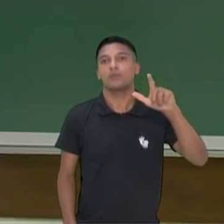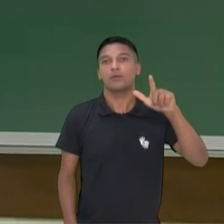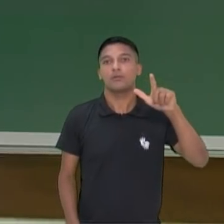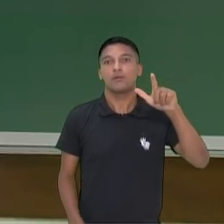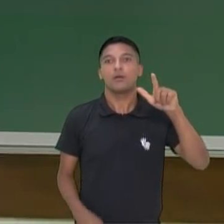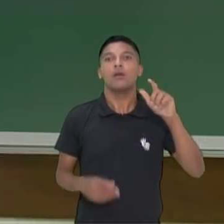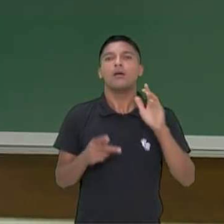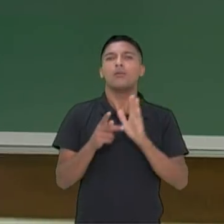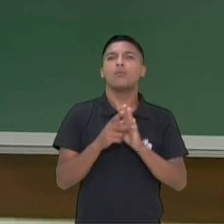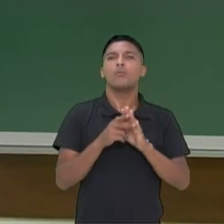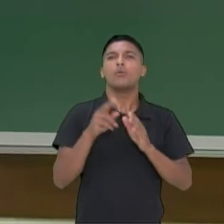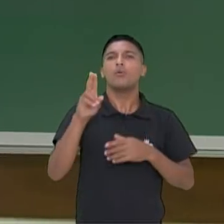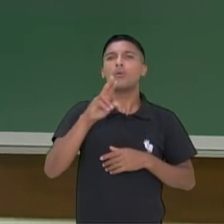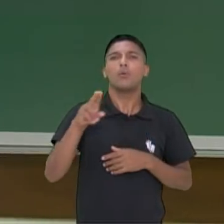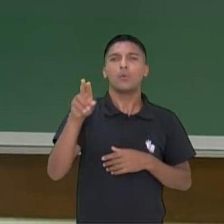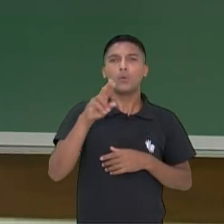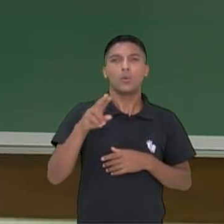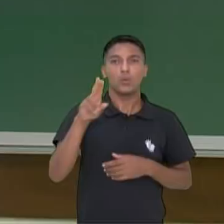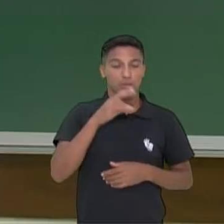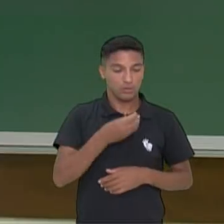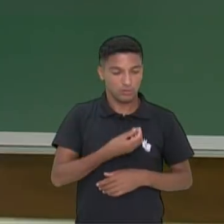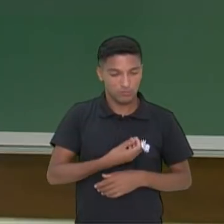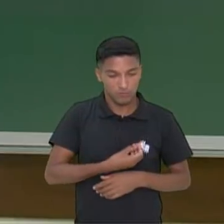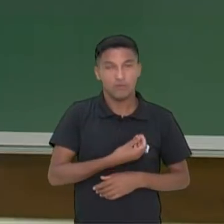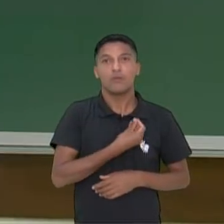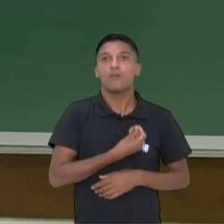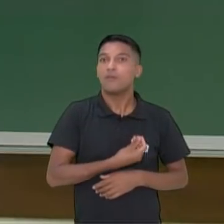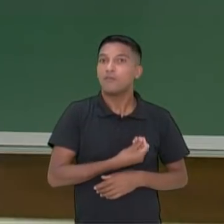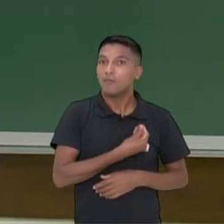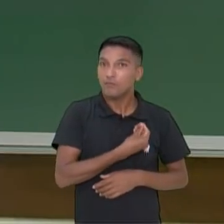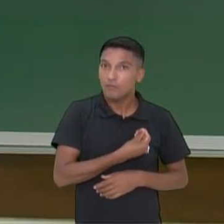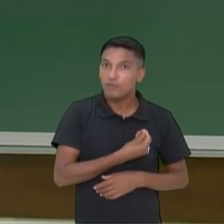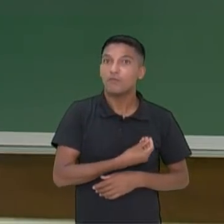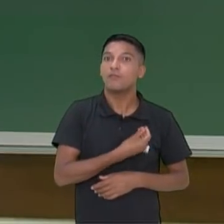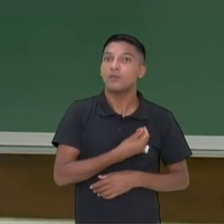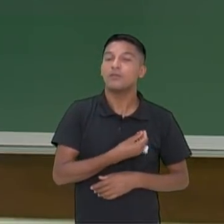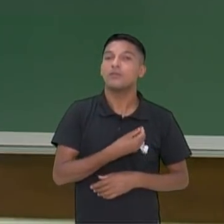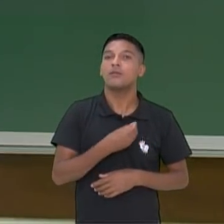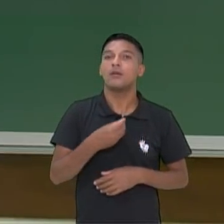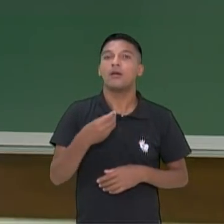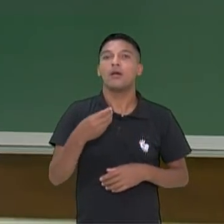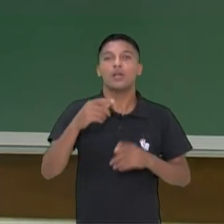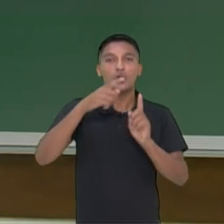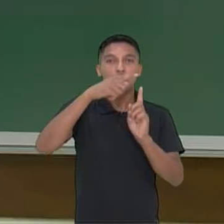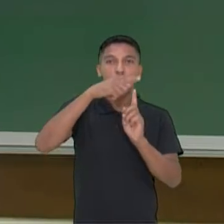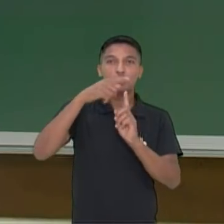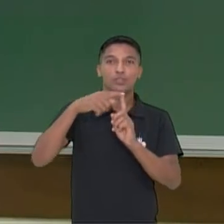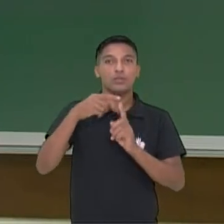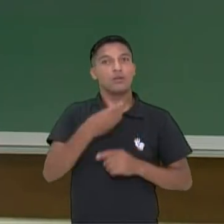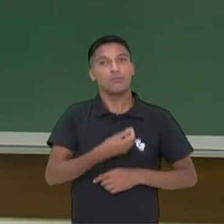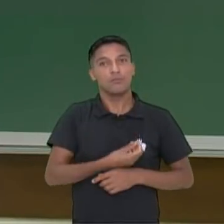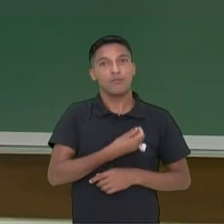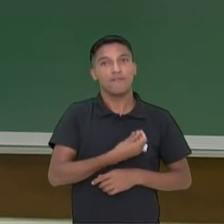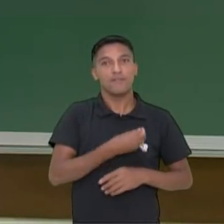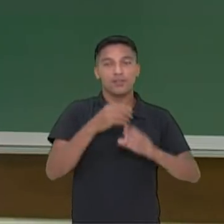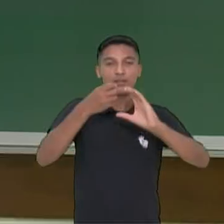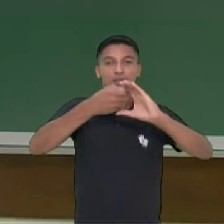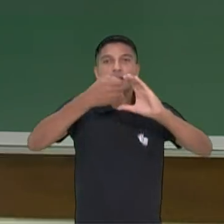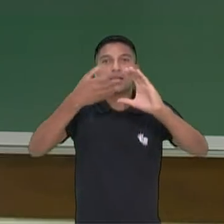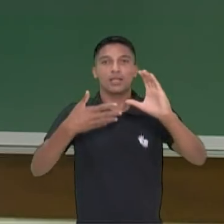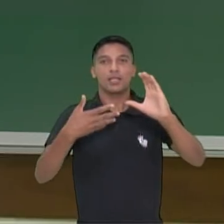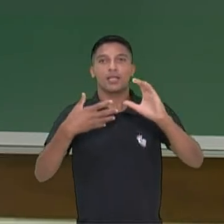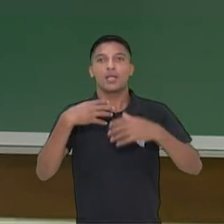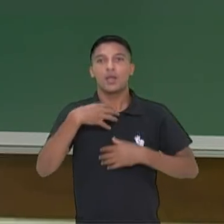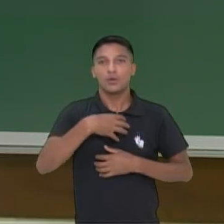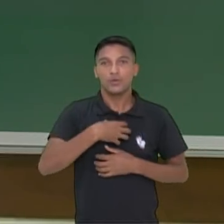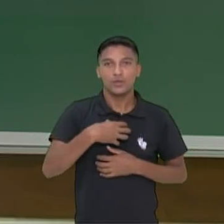para um novo caminho de vida, para um novo estilo de vida, tá? Então, um estilo de